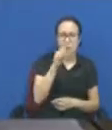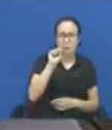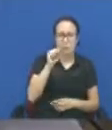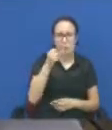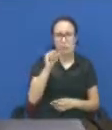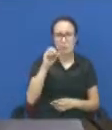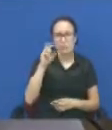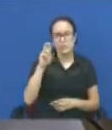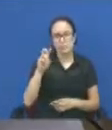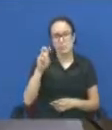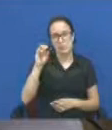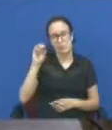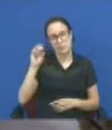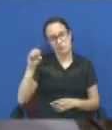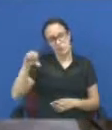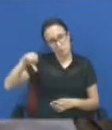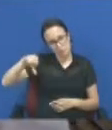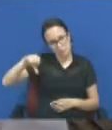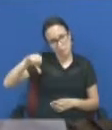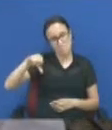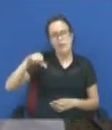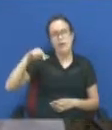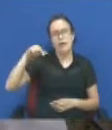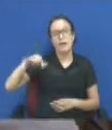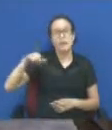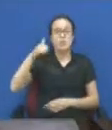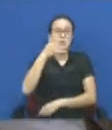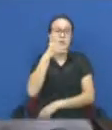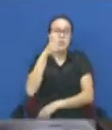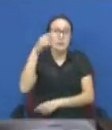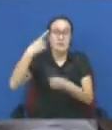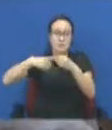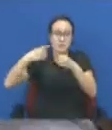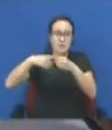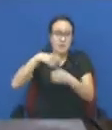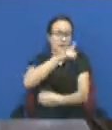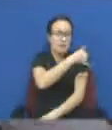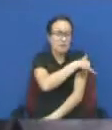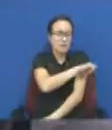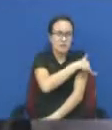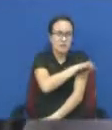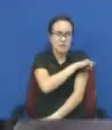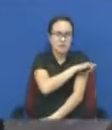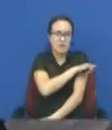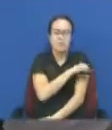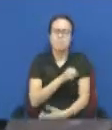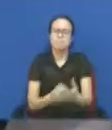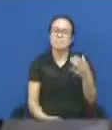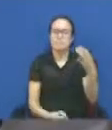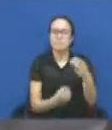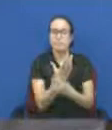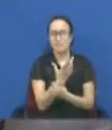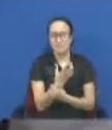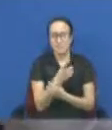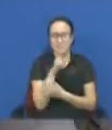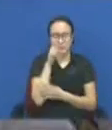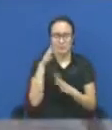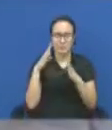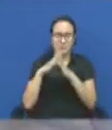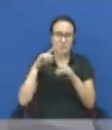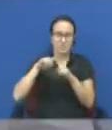1859 chegou na cidade do Rio de Janeiro, fundou a Igreja Presbiteriana da cidade do Rio de